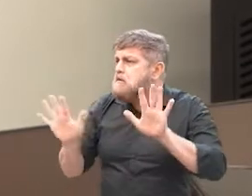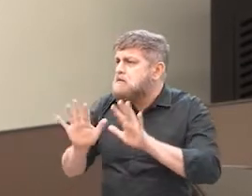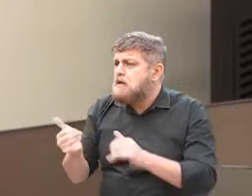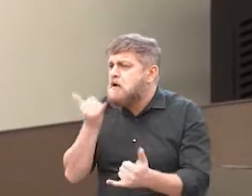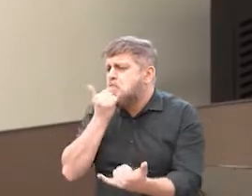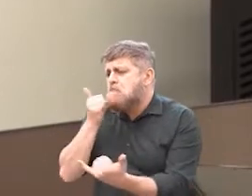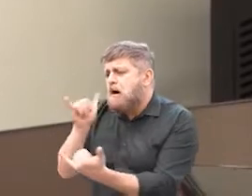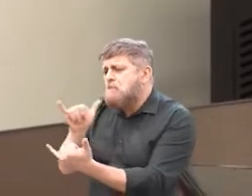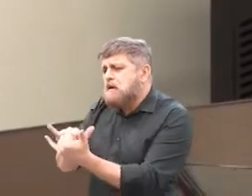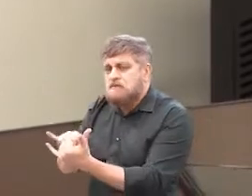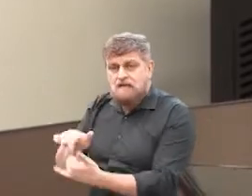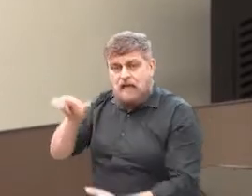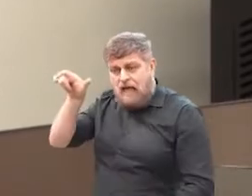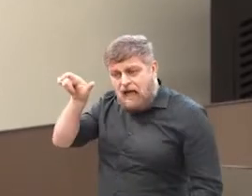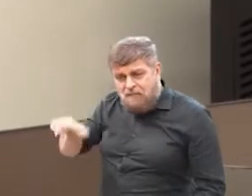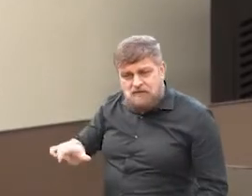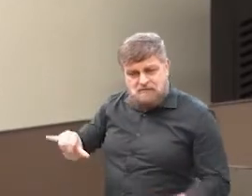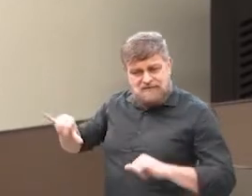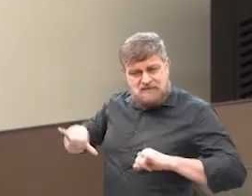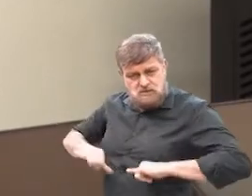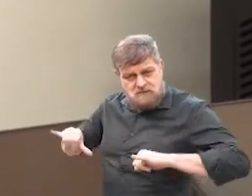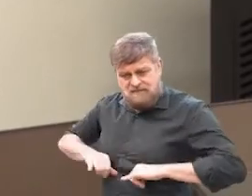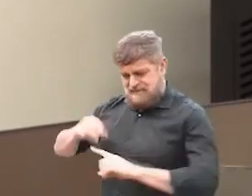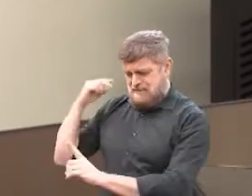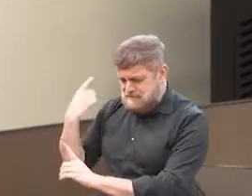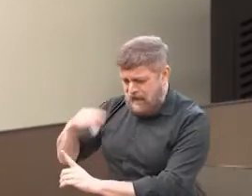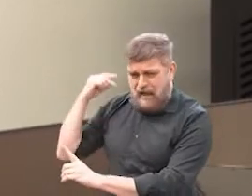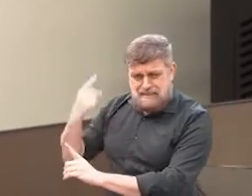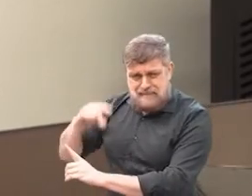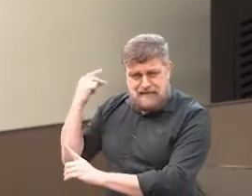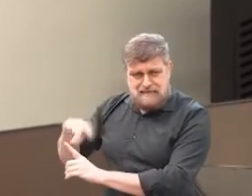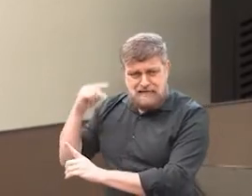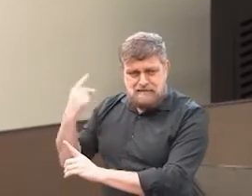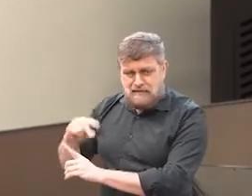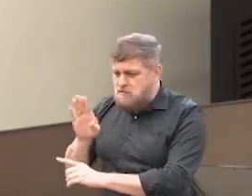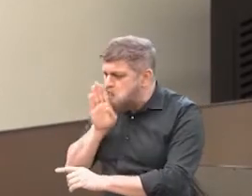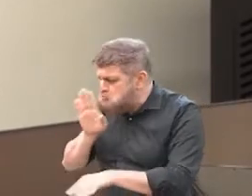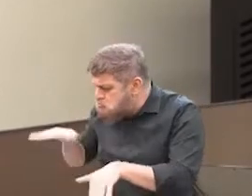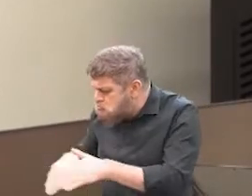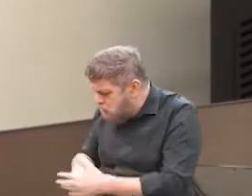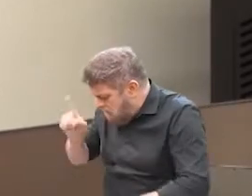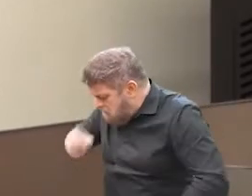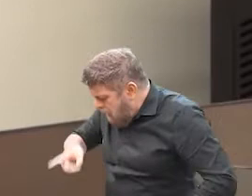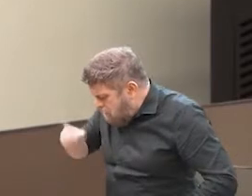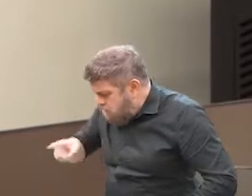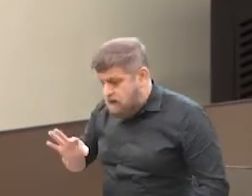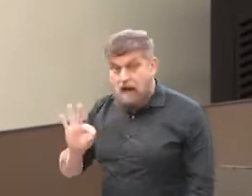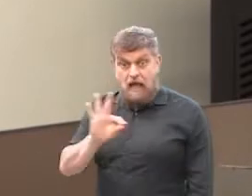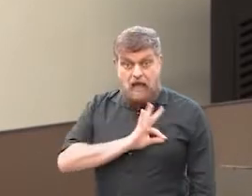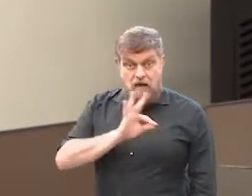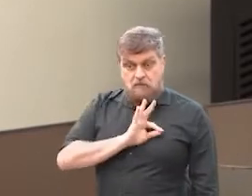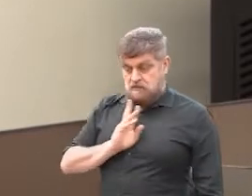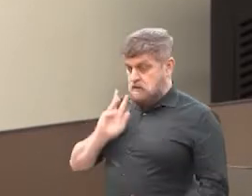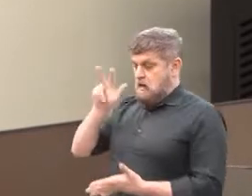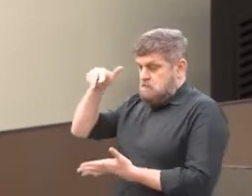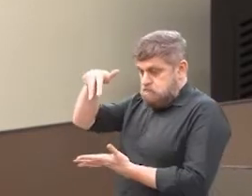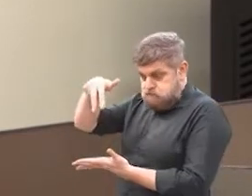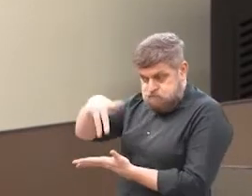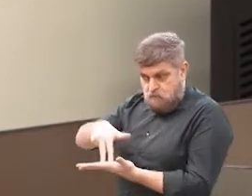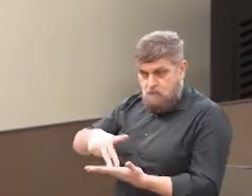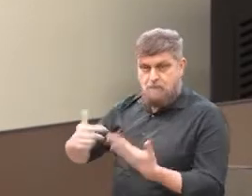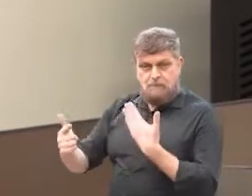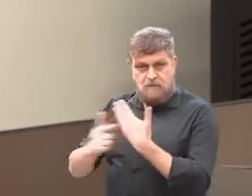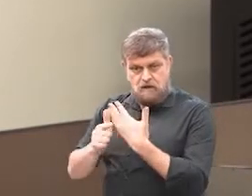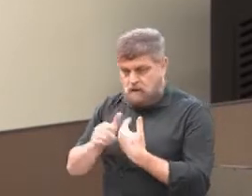idoso está sendo maltratado, o idoso está sendo completamente subjugado, a polícia vai, faz o seu